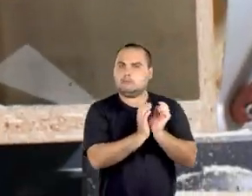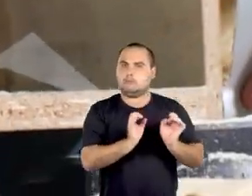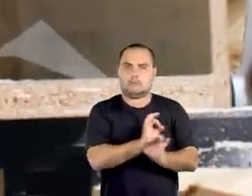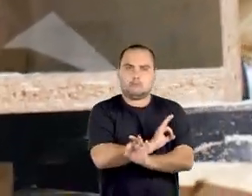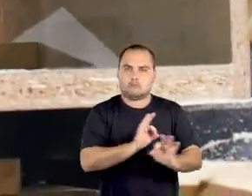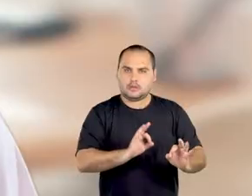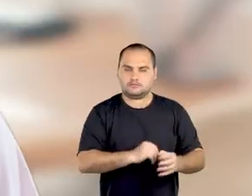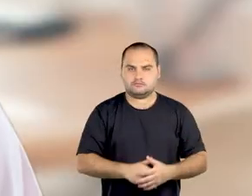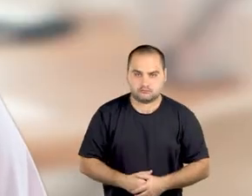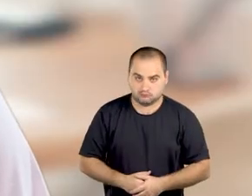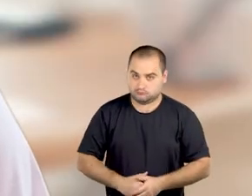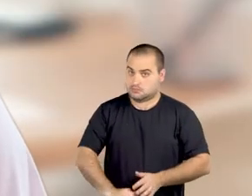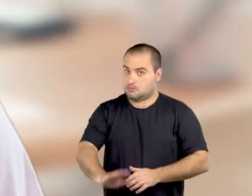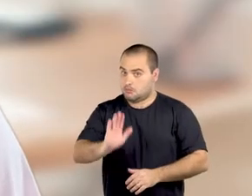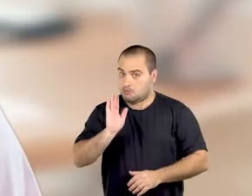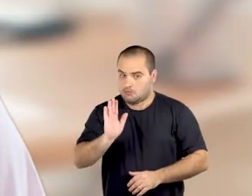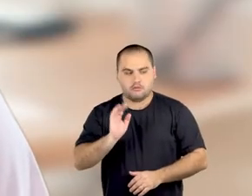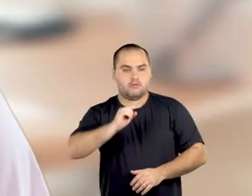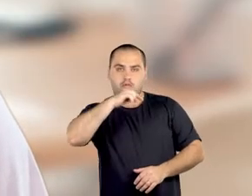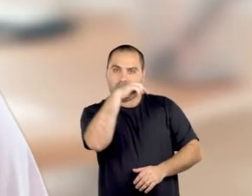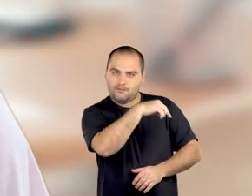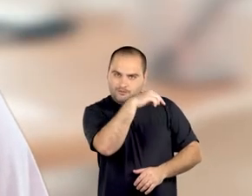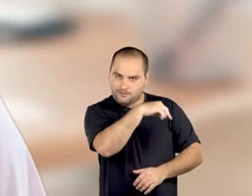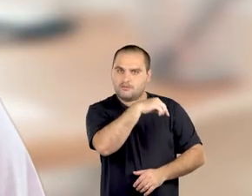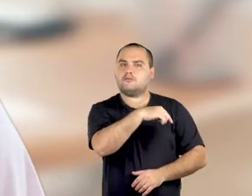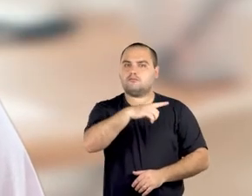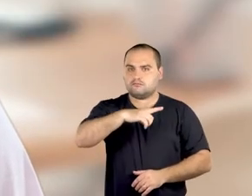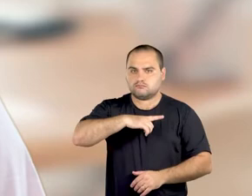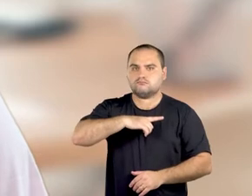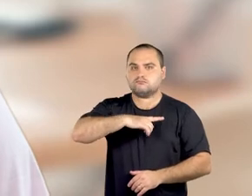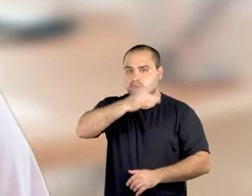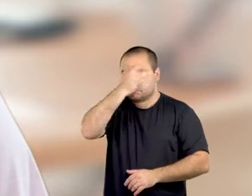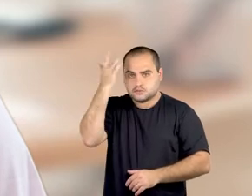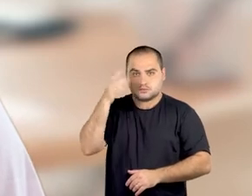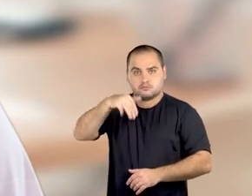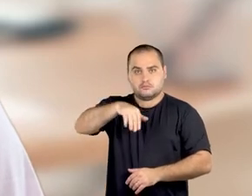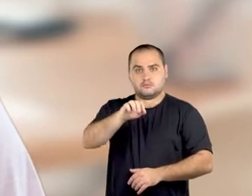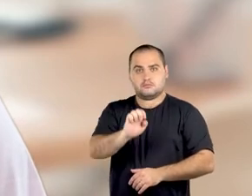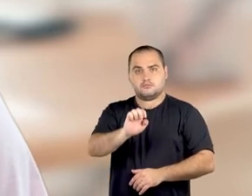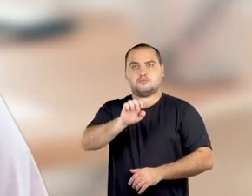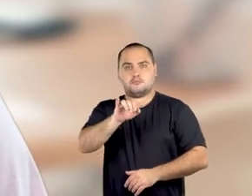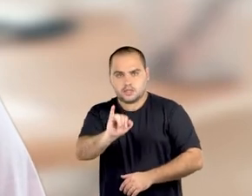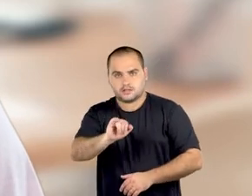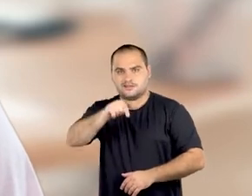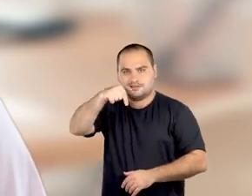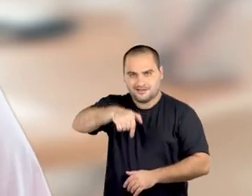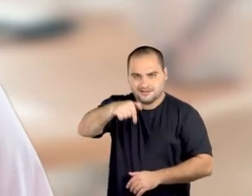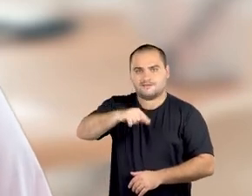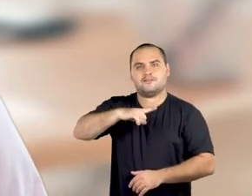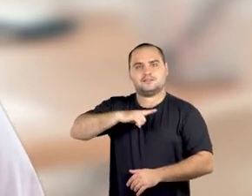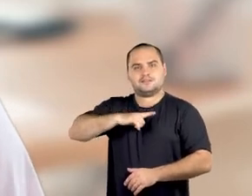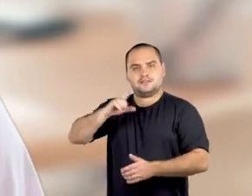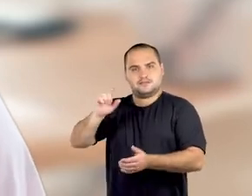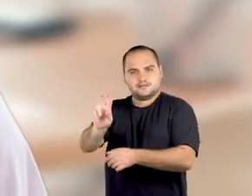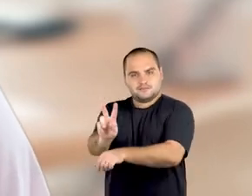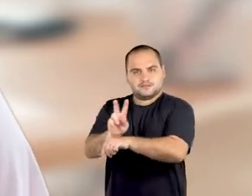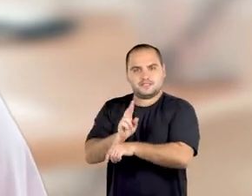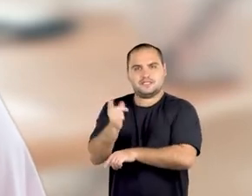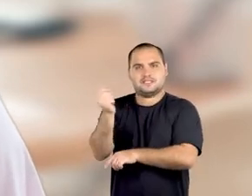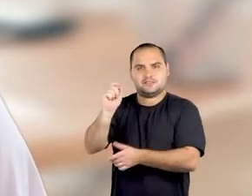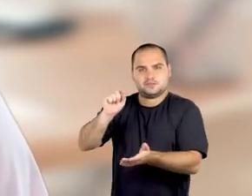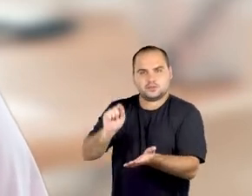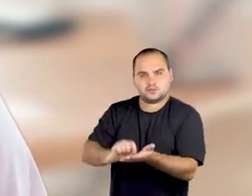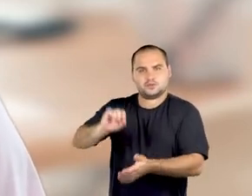sem burocracia. E mais, na Casa do Empreendedor, os pequenos empresários e microempreendedores individuais, os